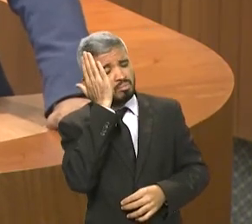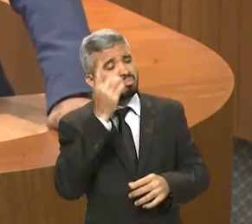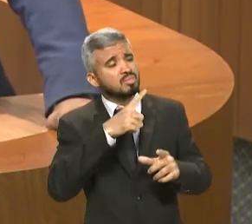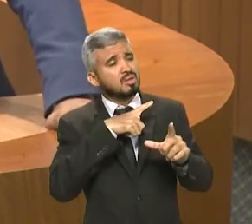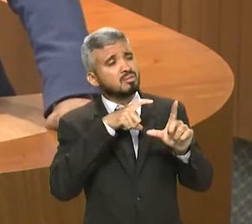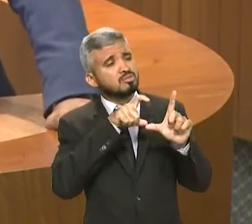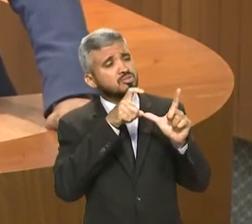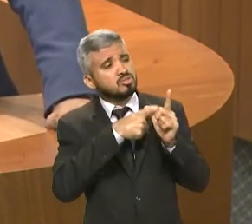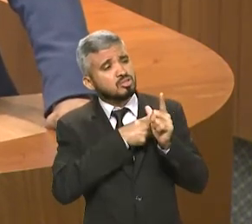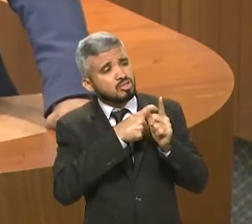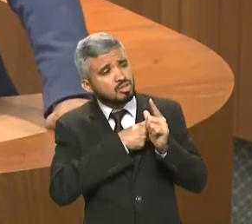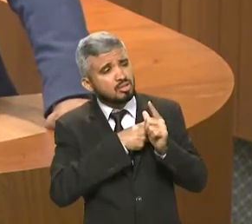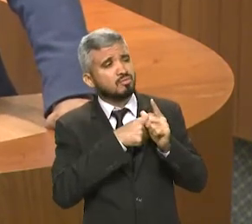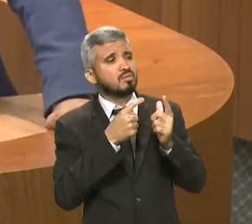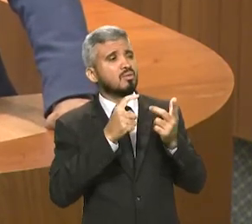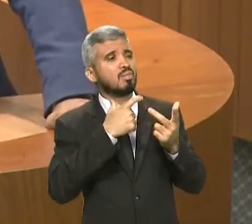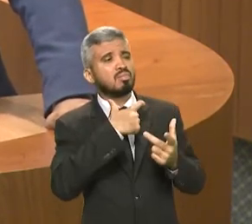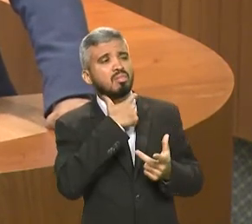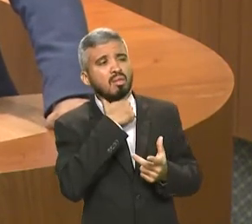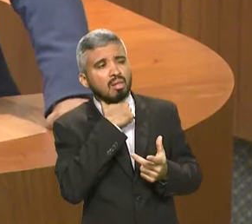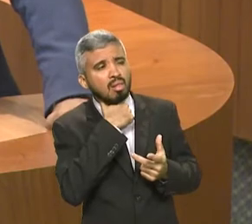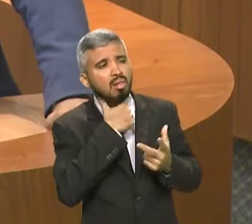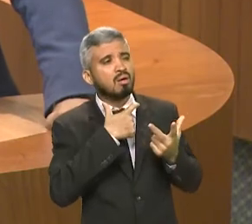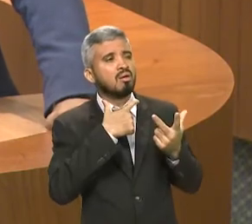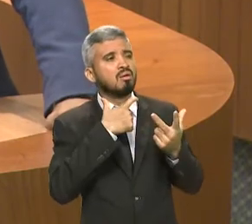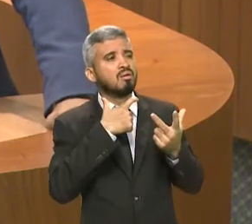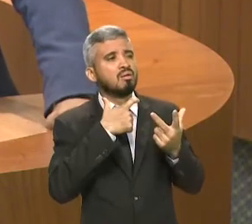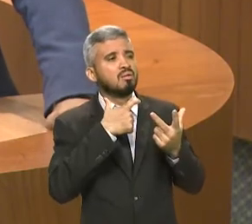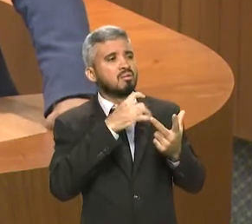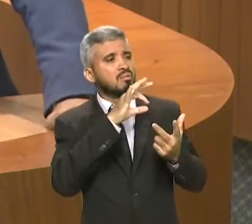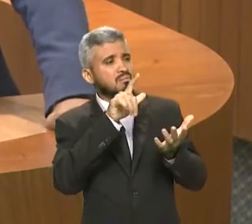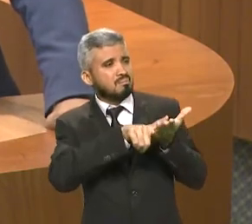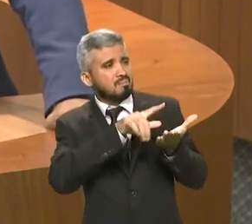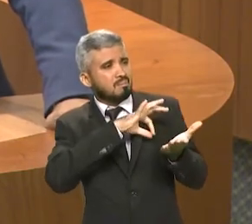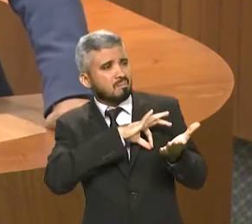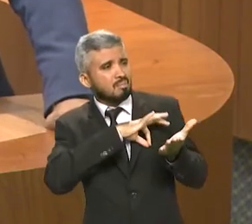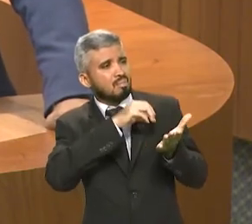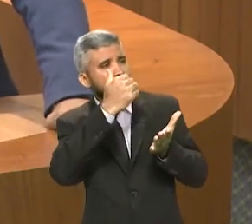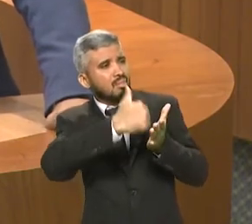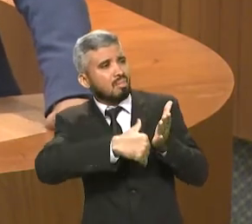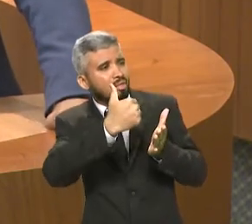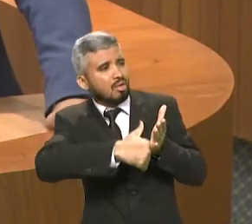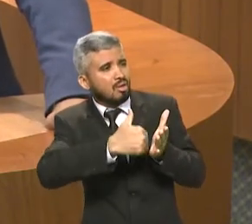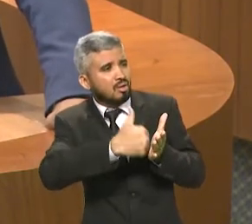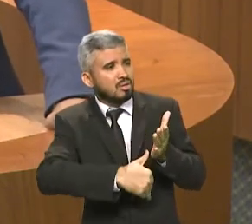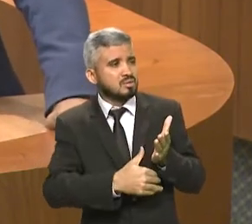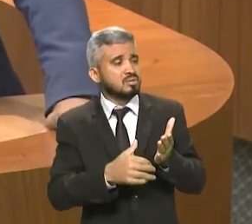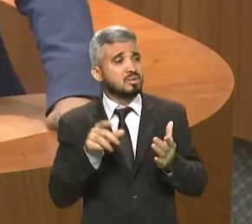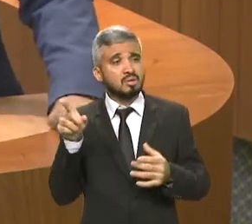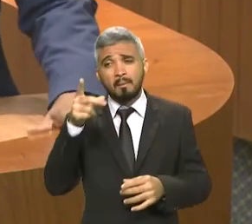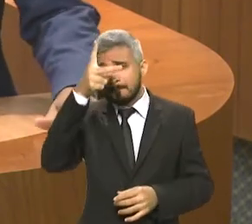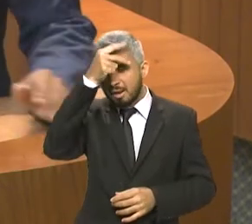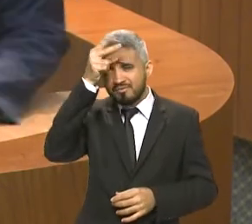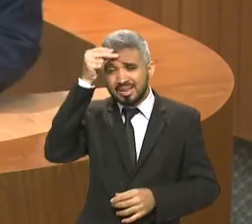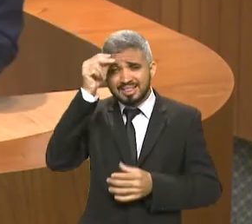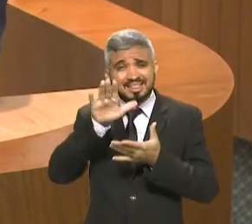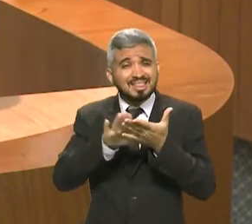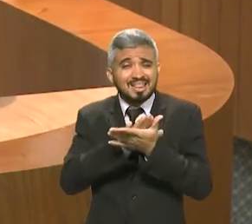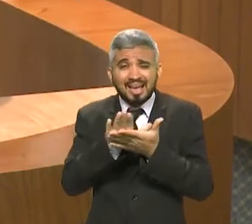no meu contra-cheque, e o prefeito não atende, entrou com a liminar.